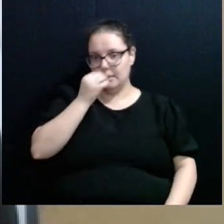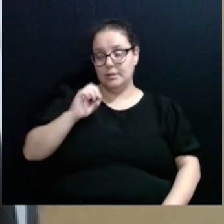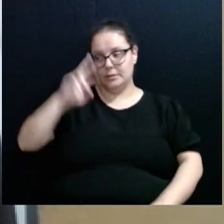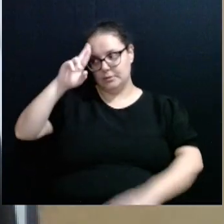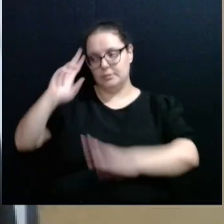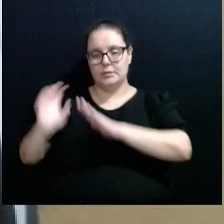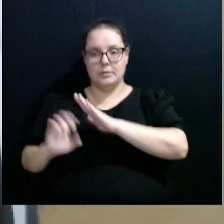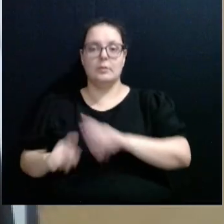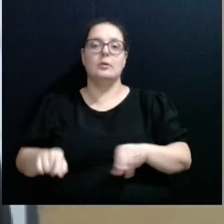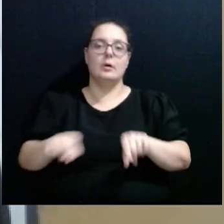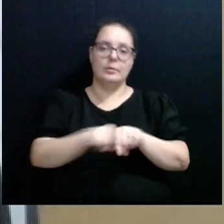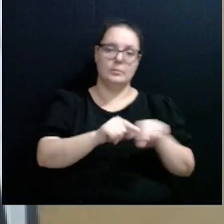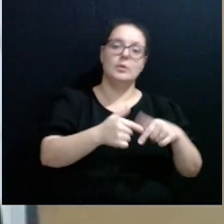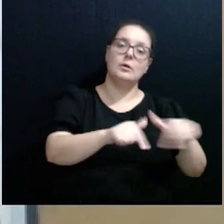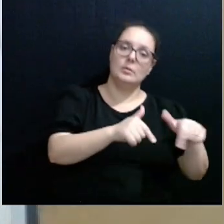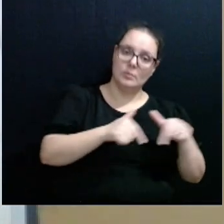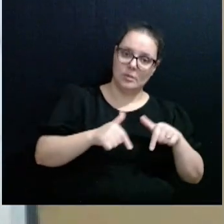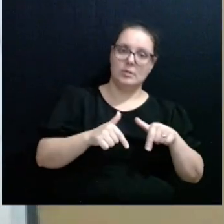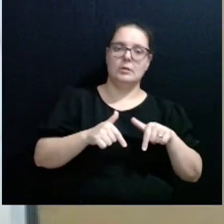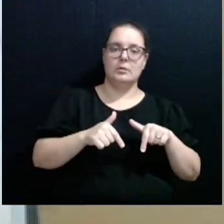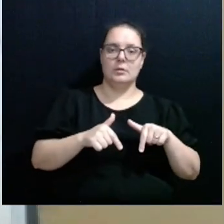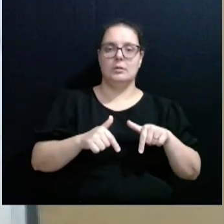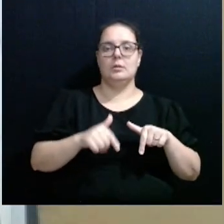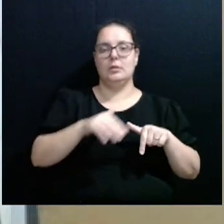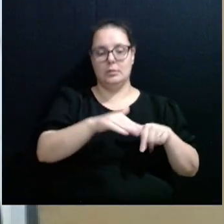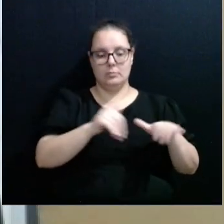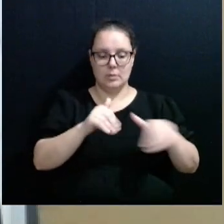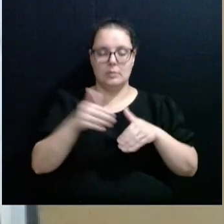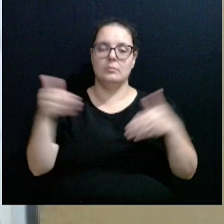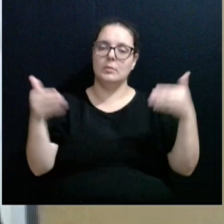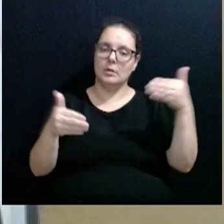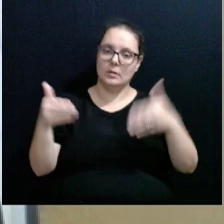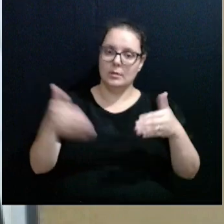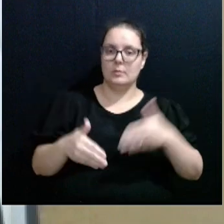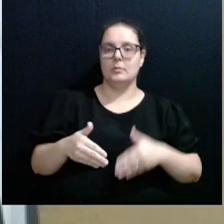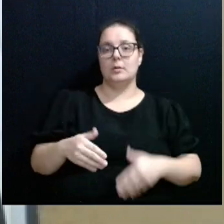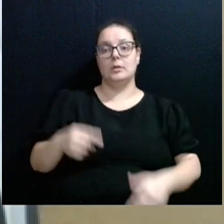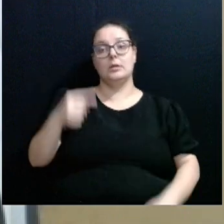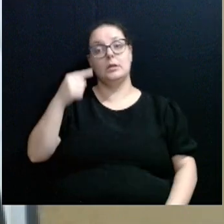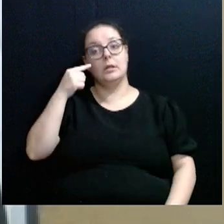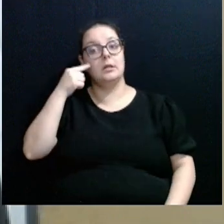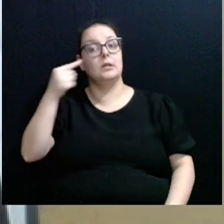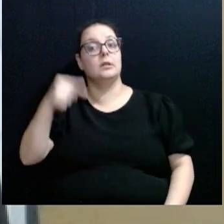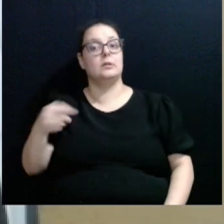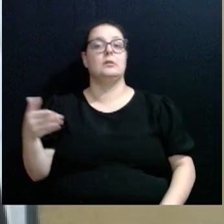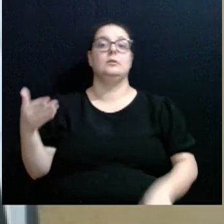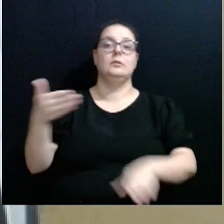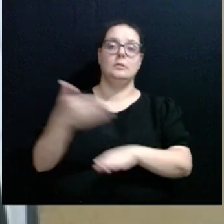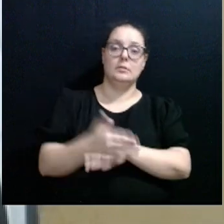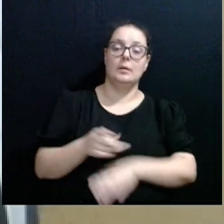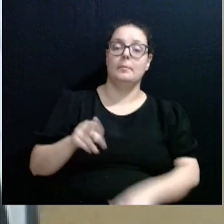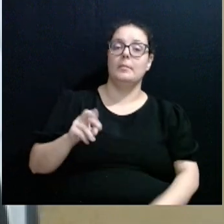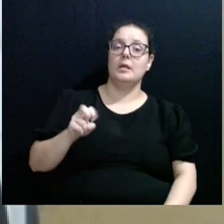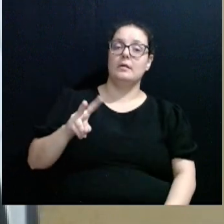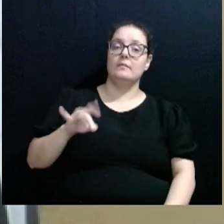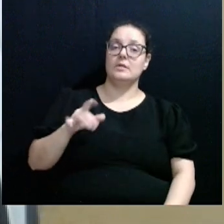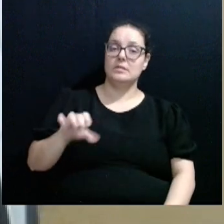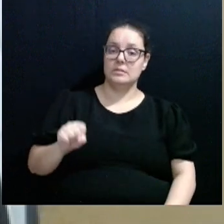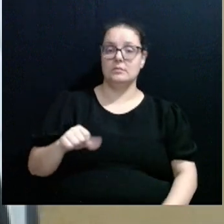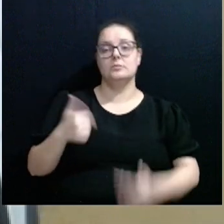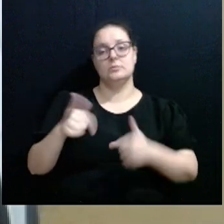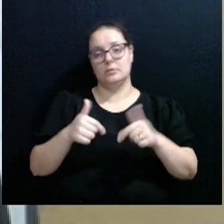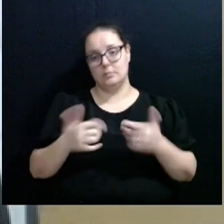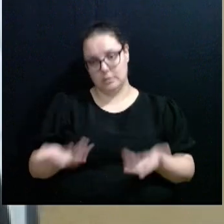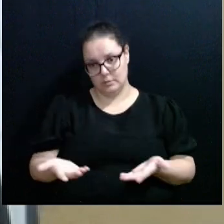dos trabalhadores que são chamados a participar e há previsão específica da participação dos trabalhadores, não é?